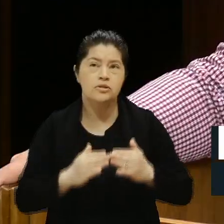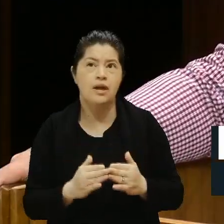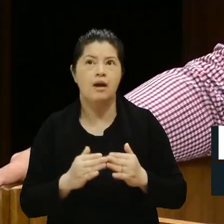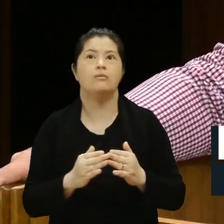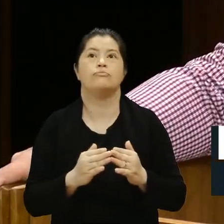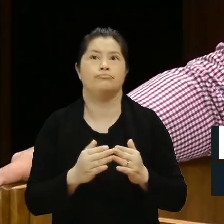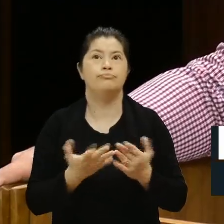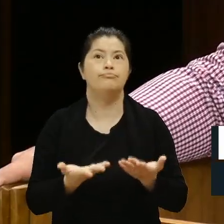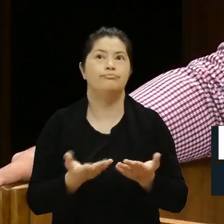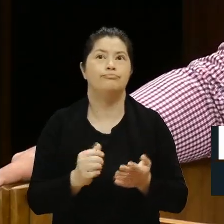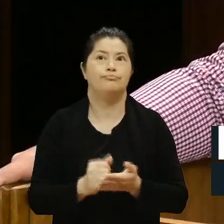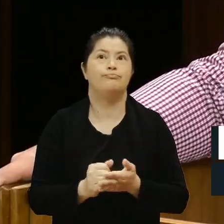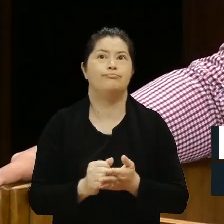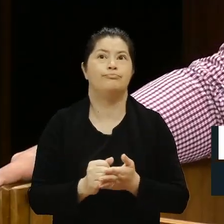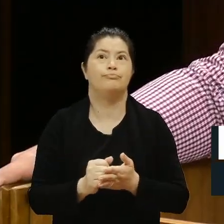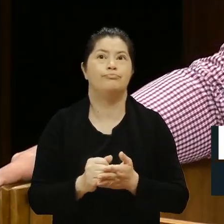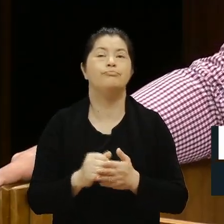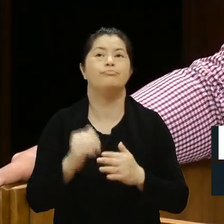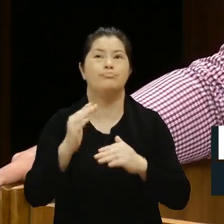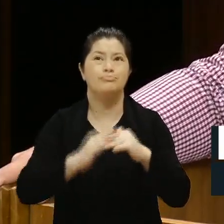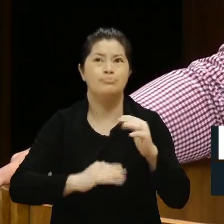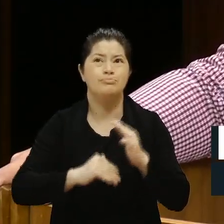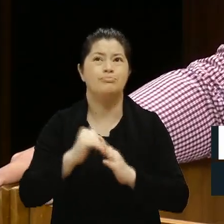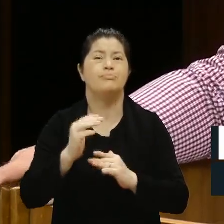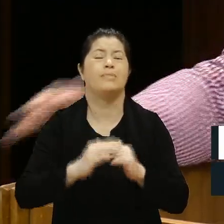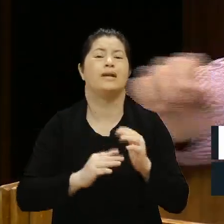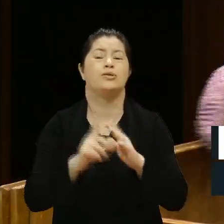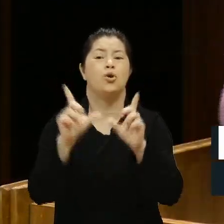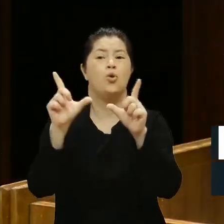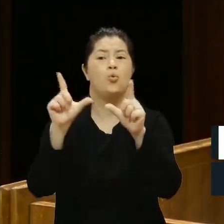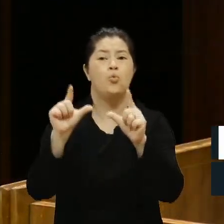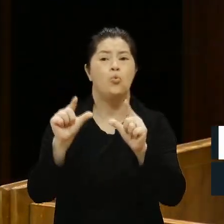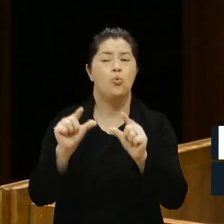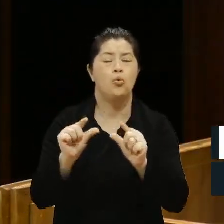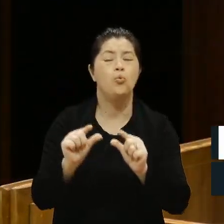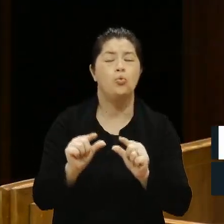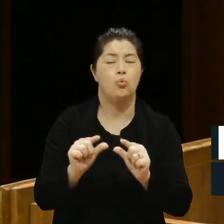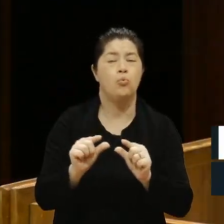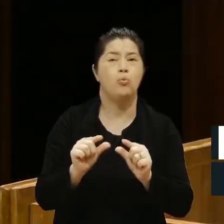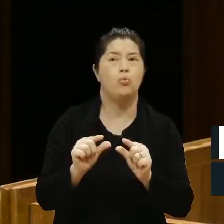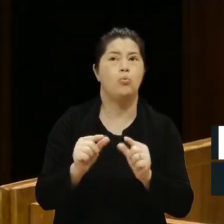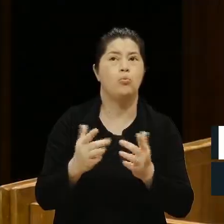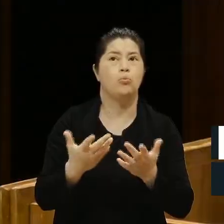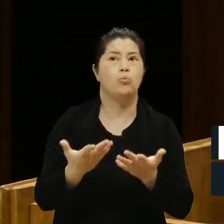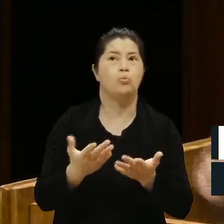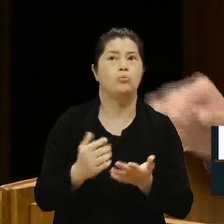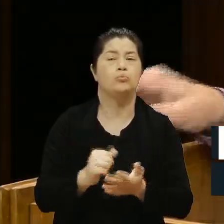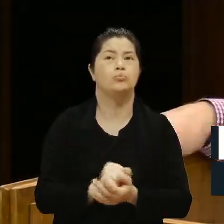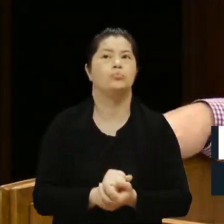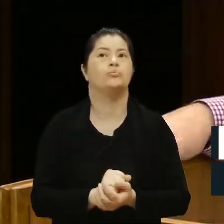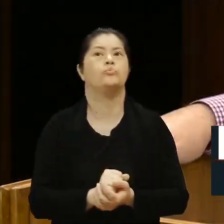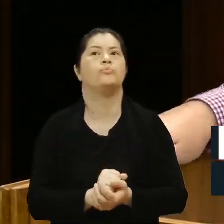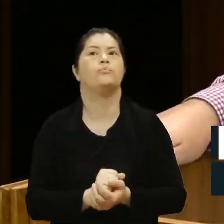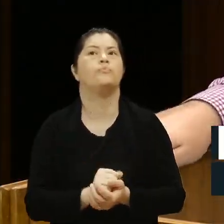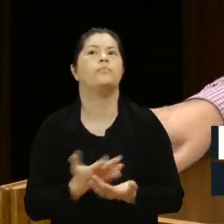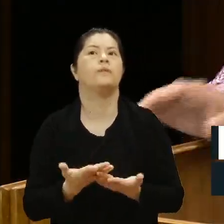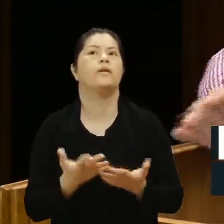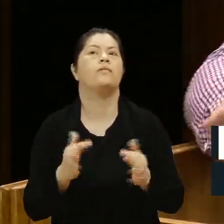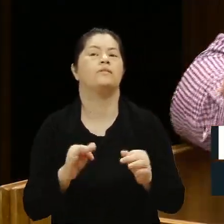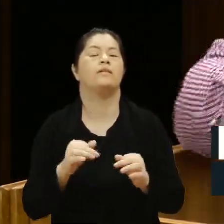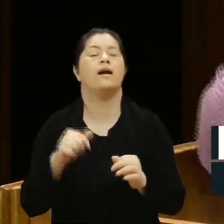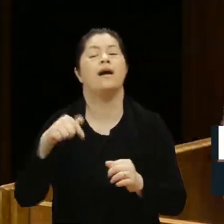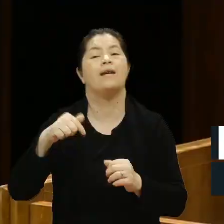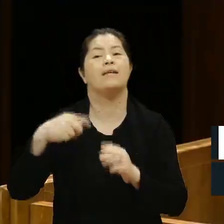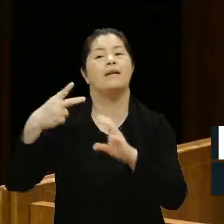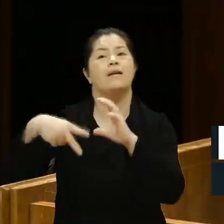infelizmente o efeito prático dela ser muito reduzido, né? e penso que, para finalizar, a nossa casa